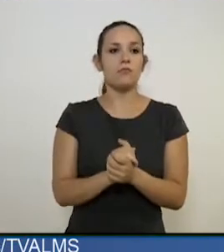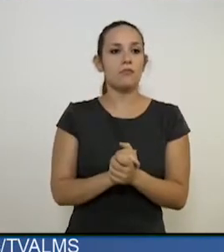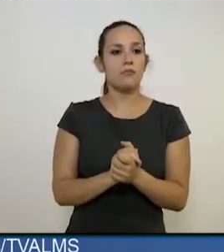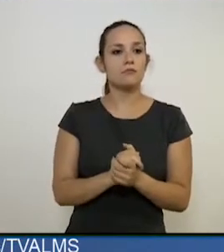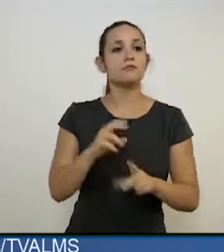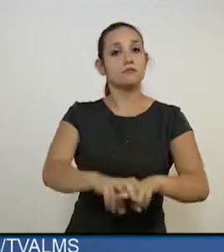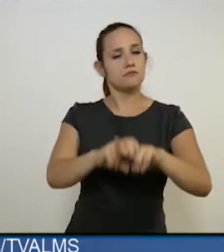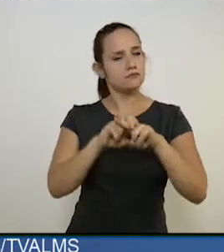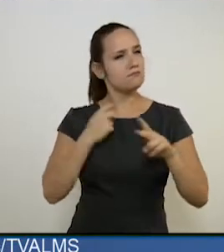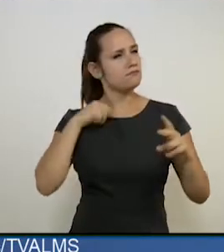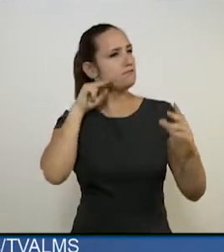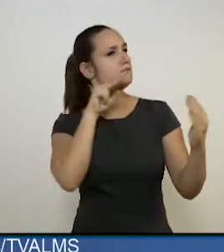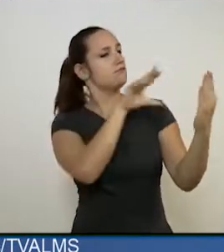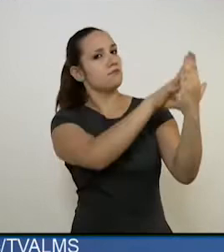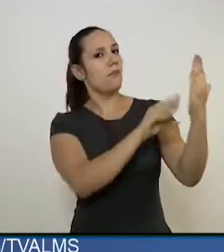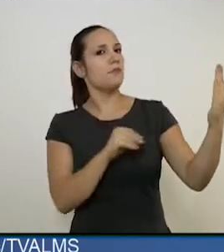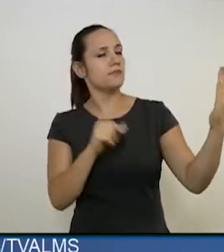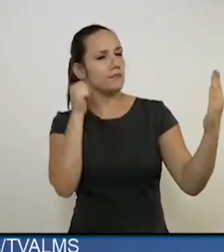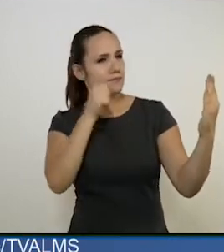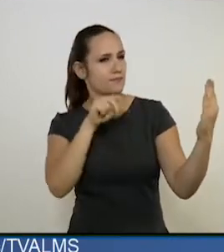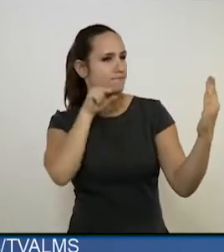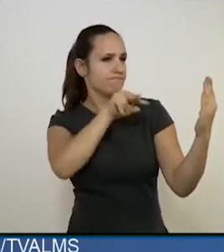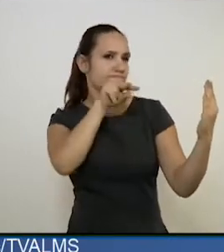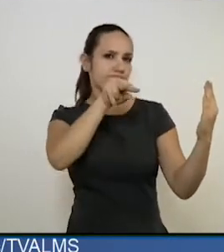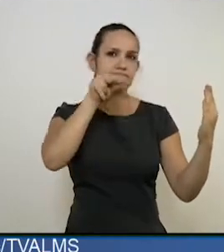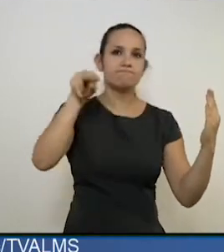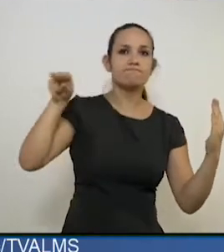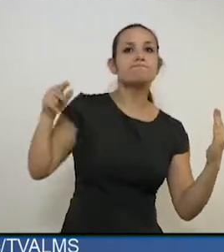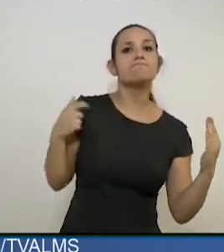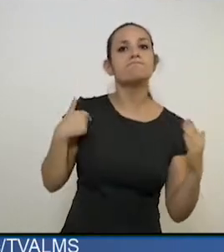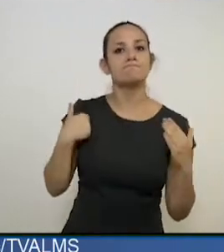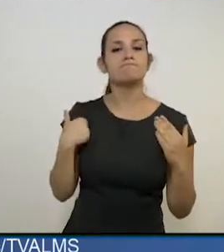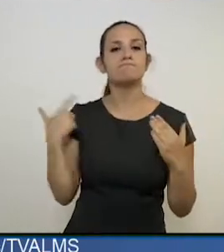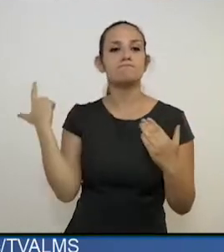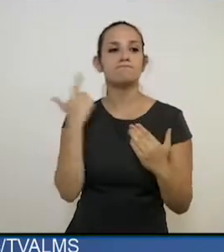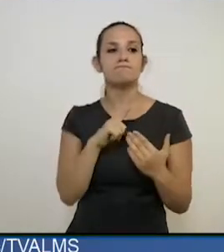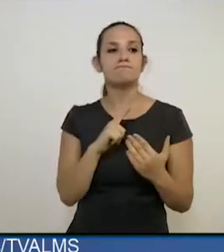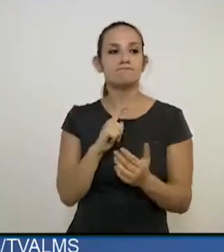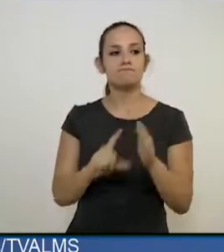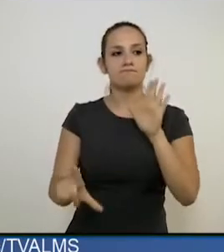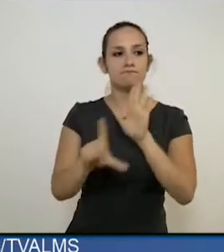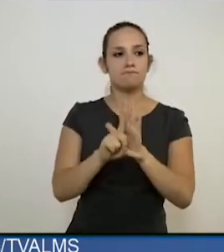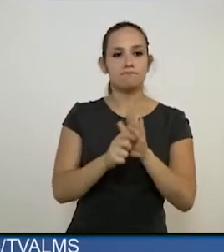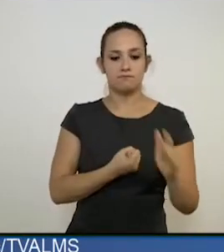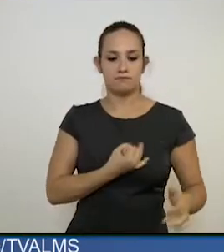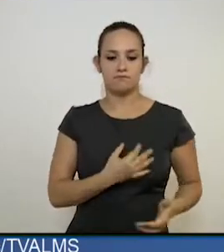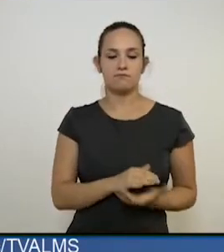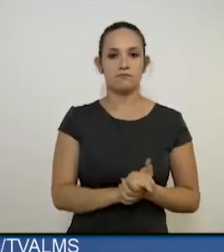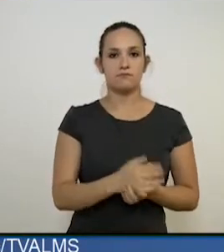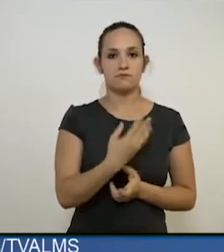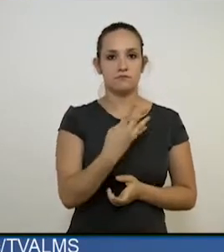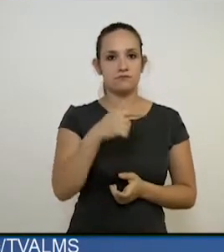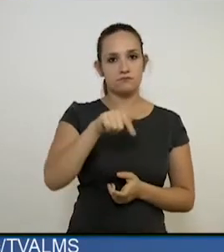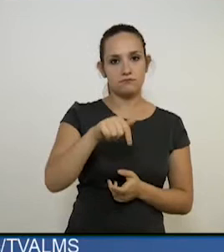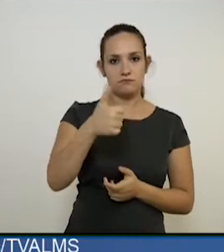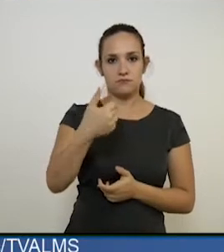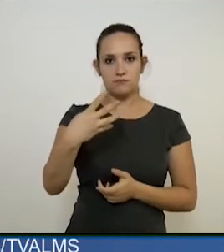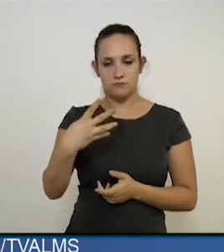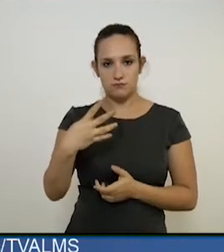foi inspirada em mulheres assim que nós aprovamos a Lei número